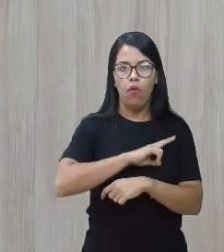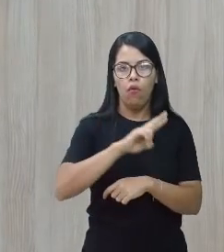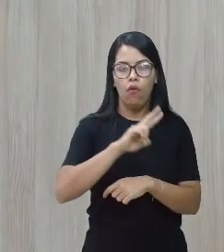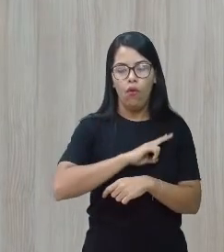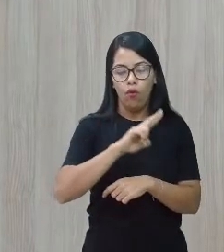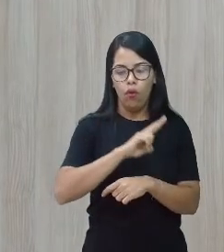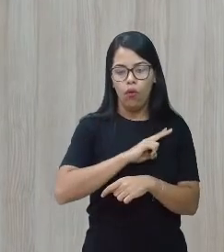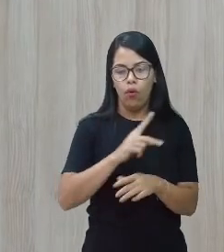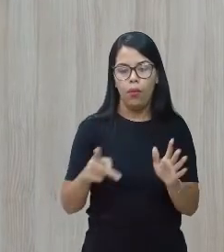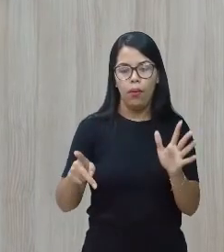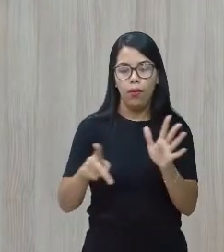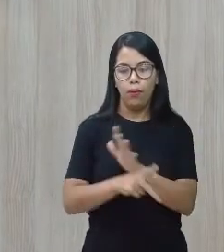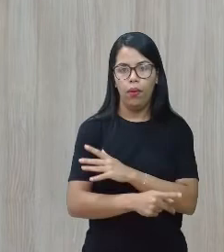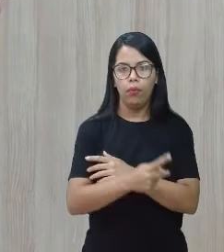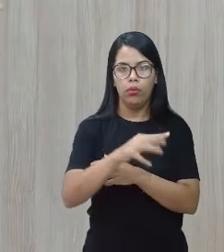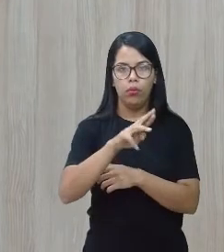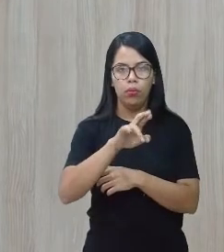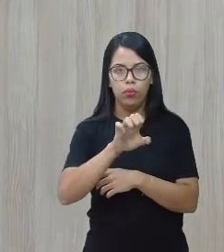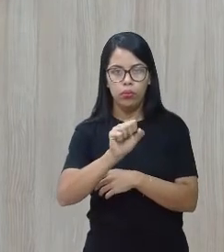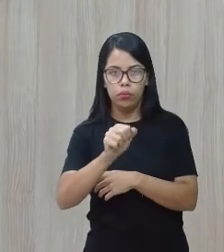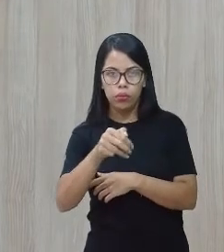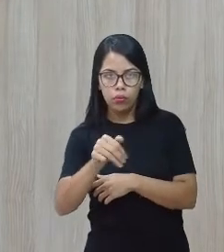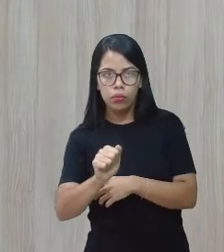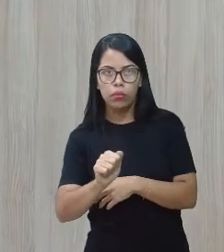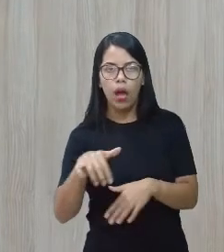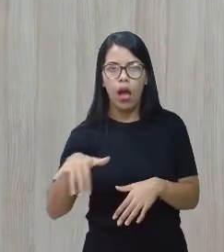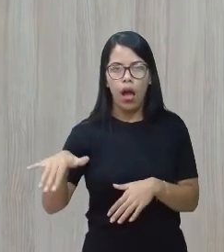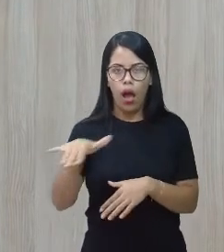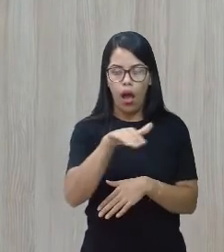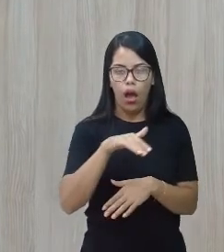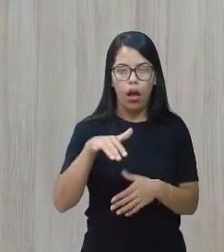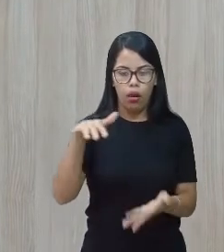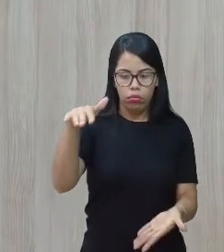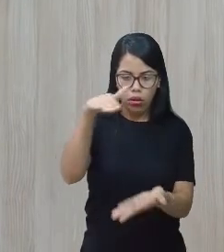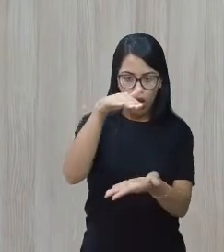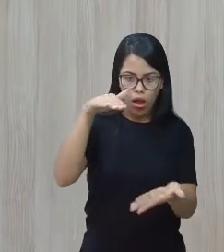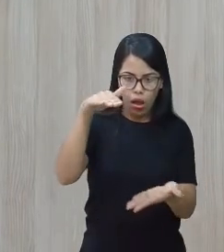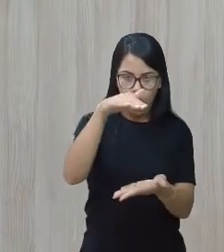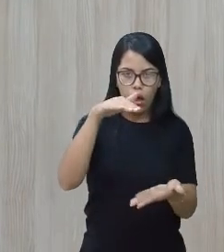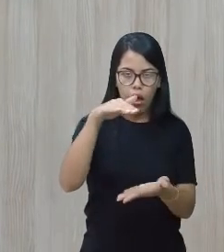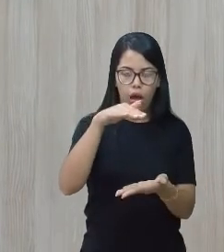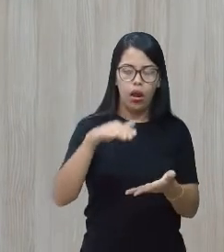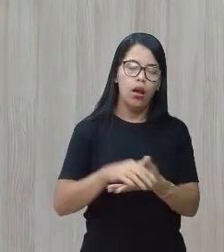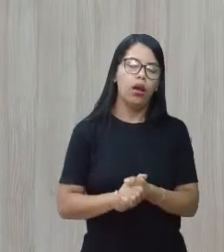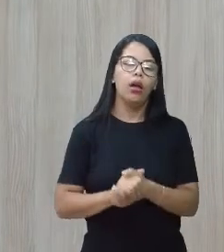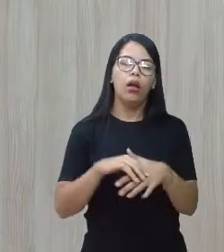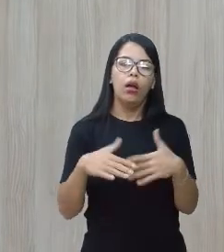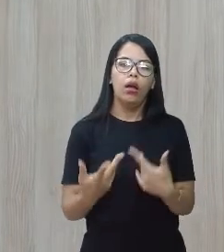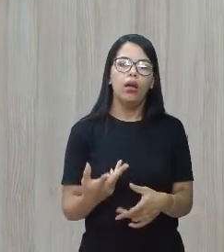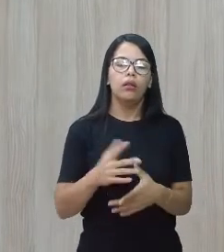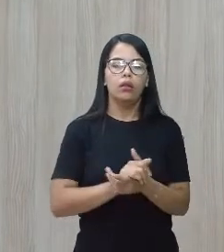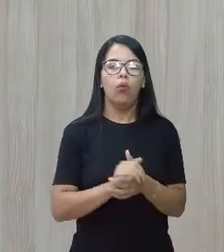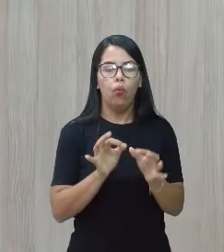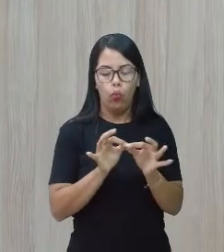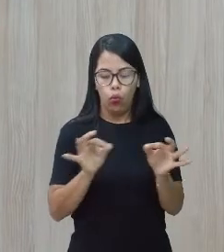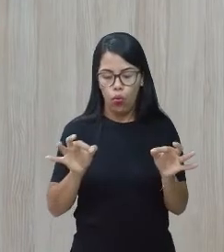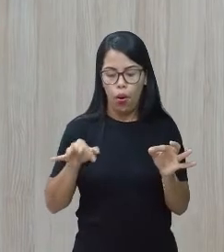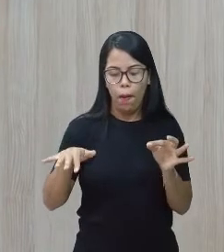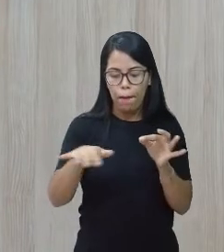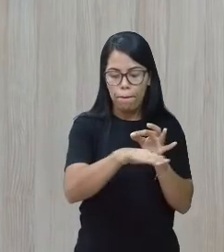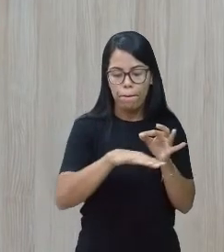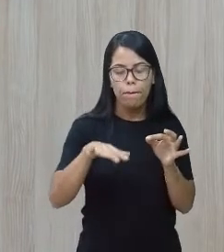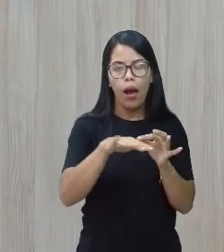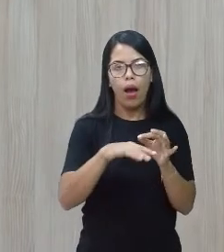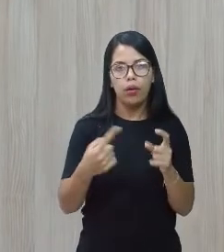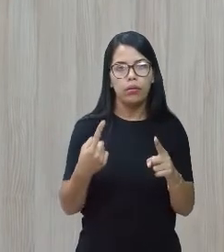Você vai multiplicar aí a área da base pela a altura, certo? Então, lembrando aí o que vimos na aula de hoje, a